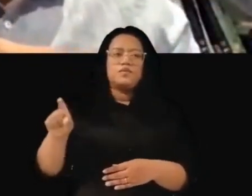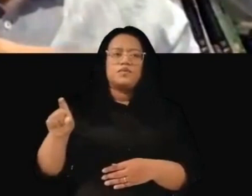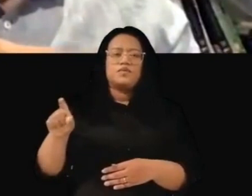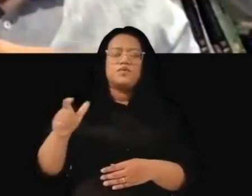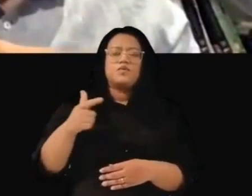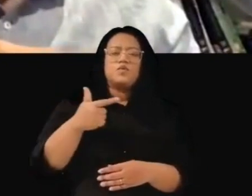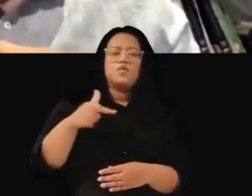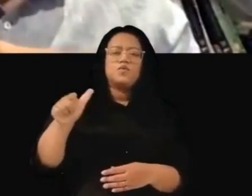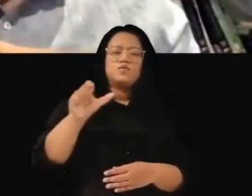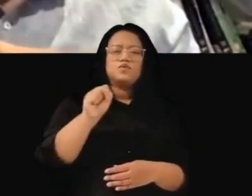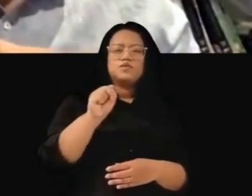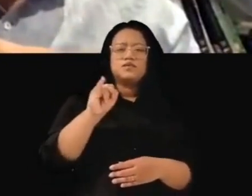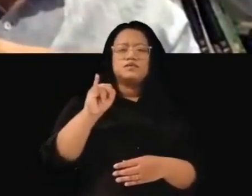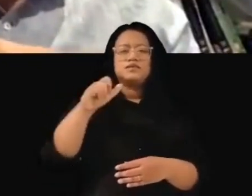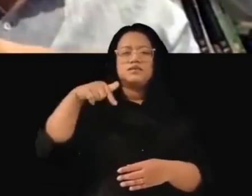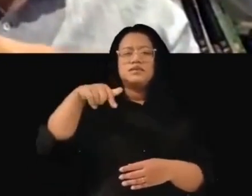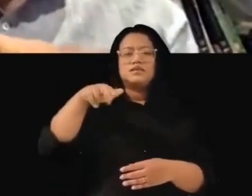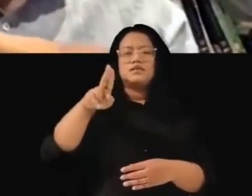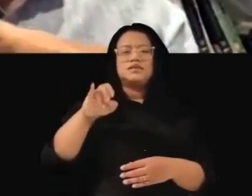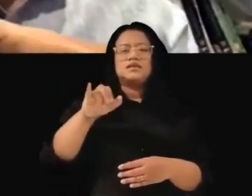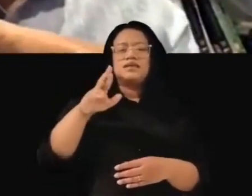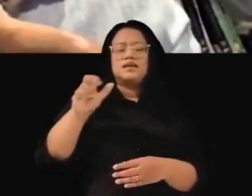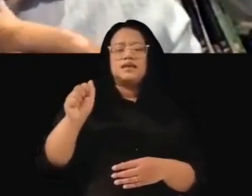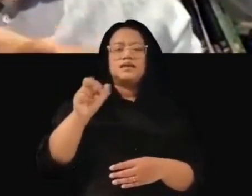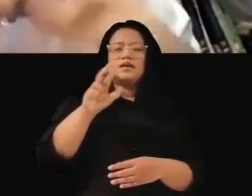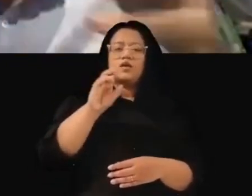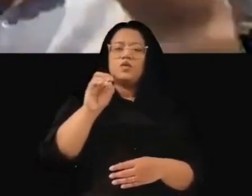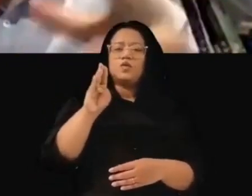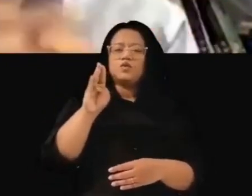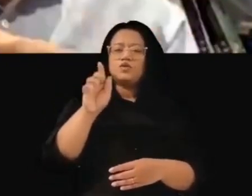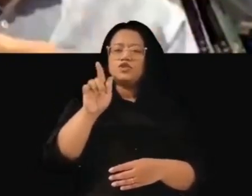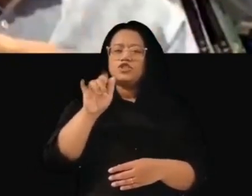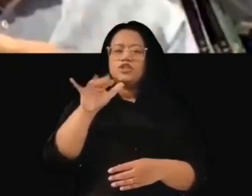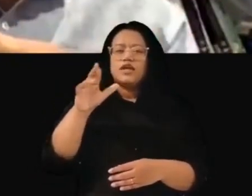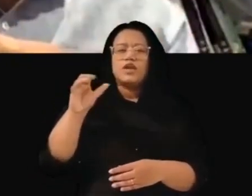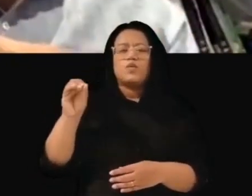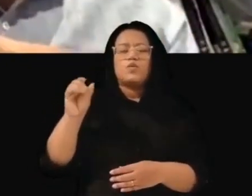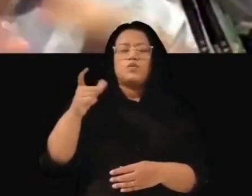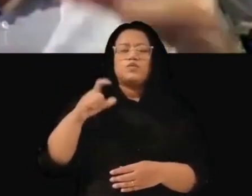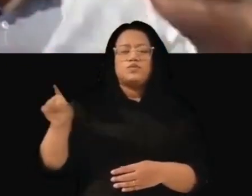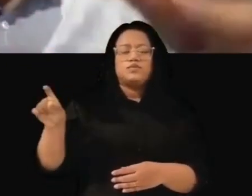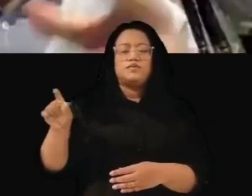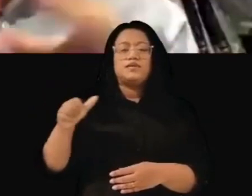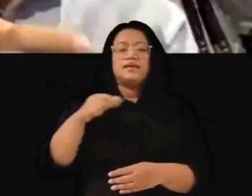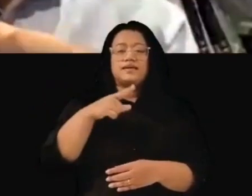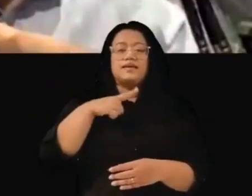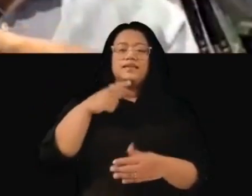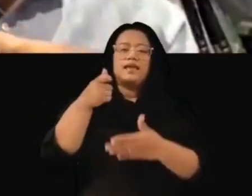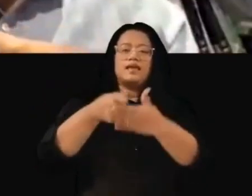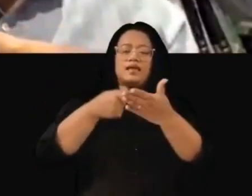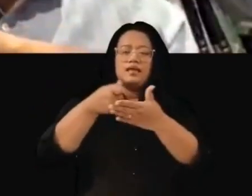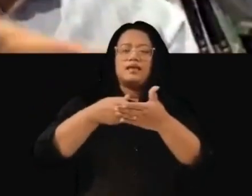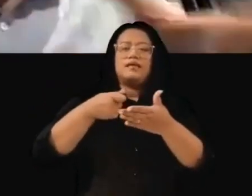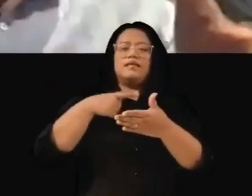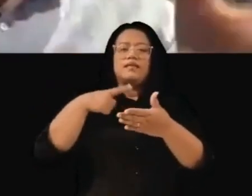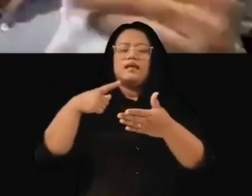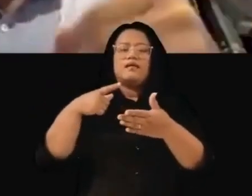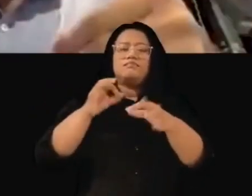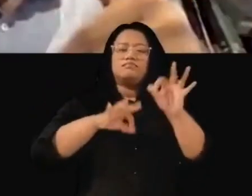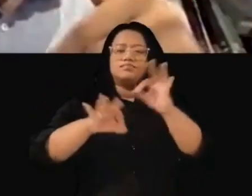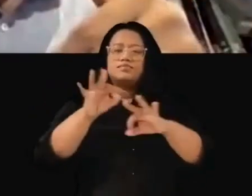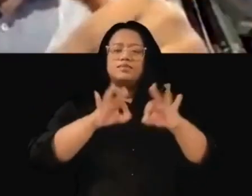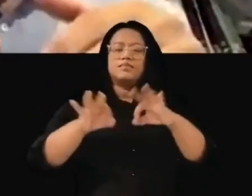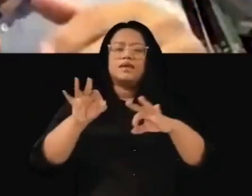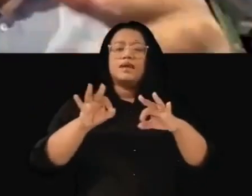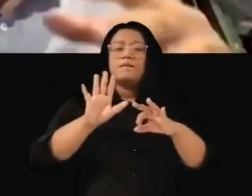Siqueira, Rogério Siqueira, enfim, houve lá uma frente muito importante, conseguiu construir, e isso foi fundamental, mas junto a